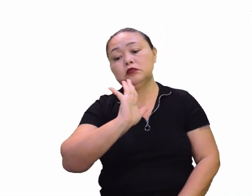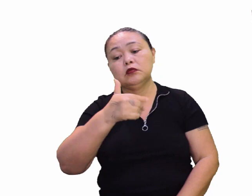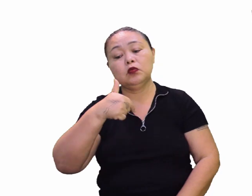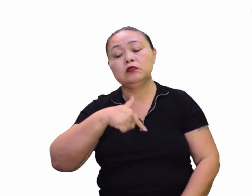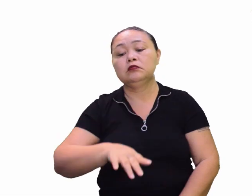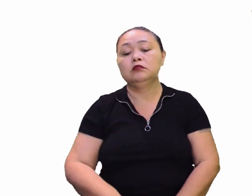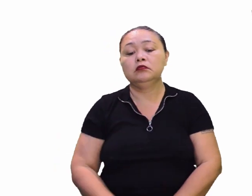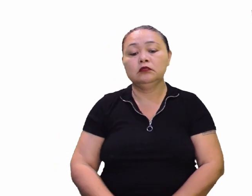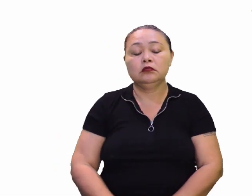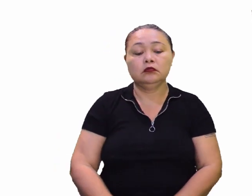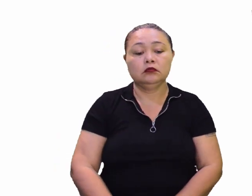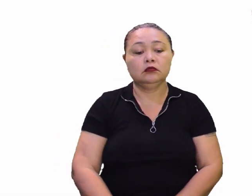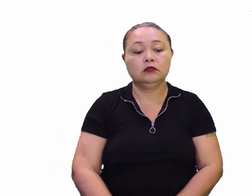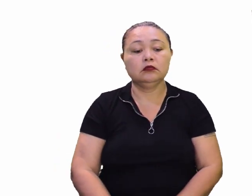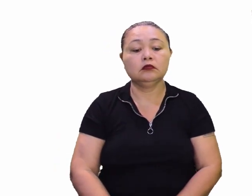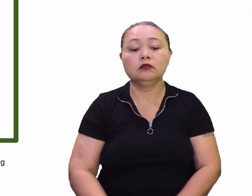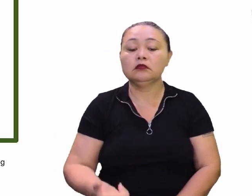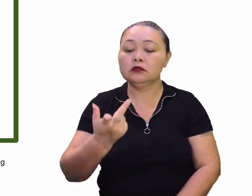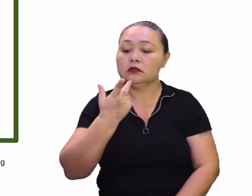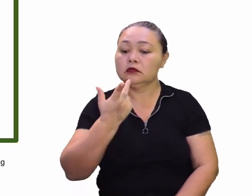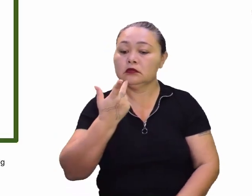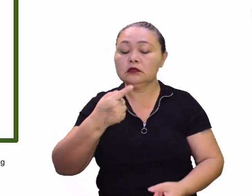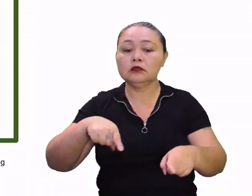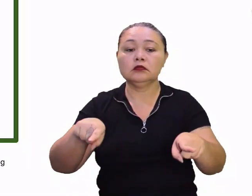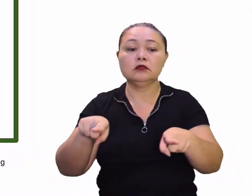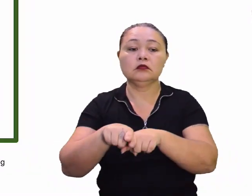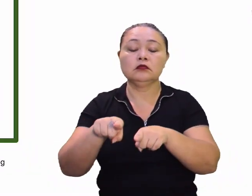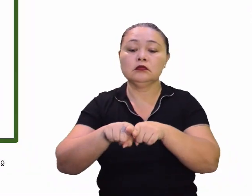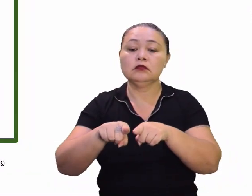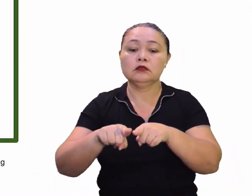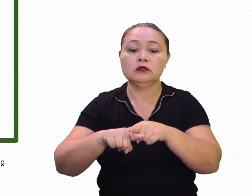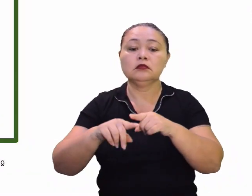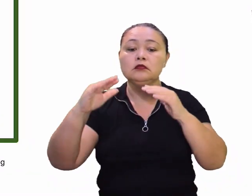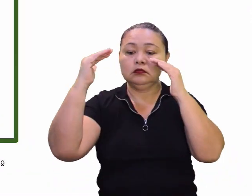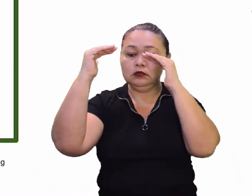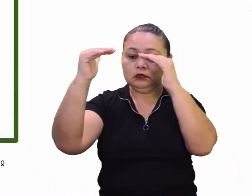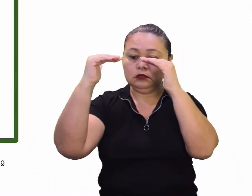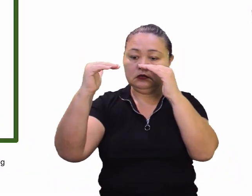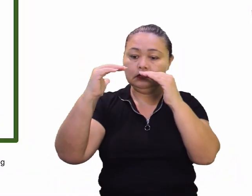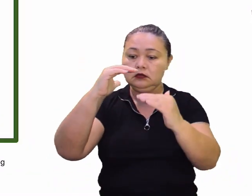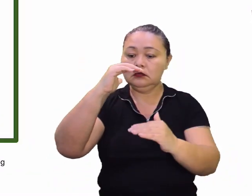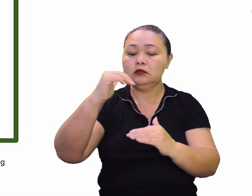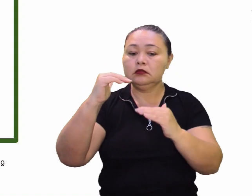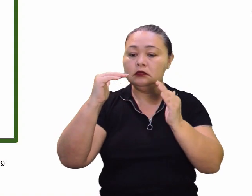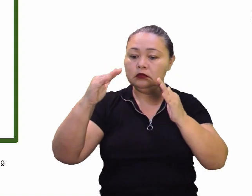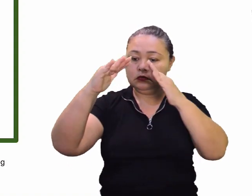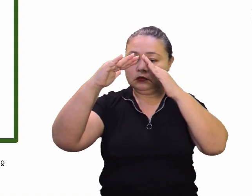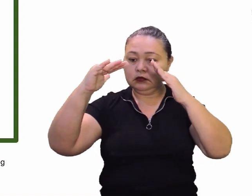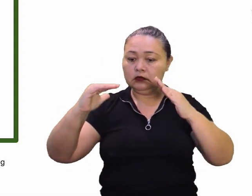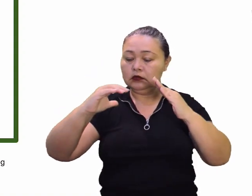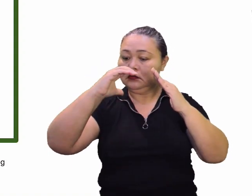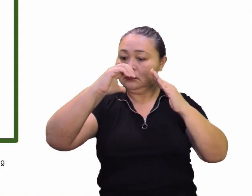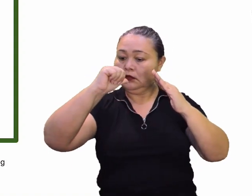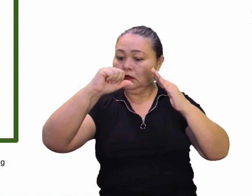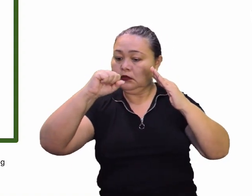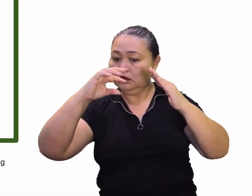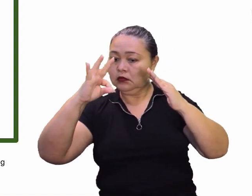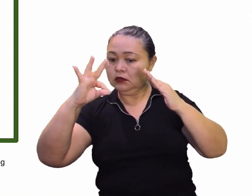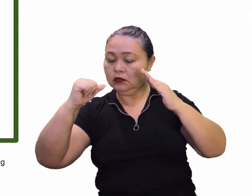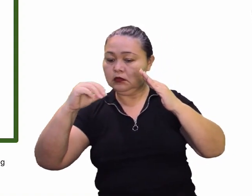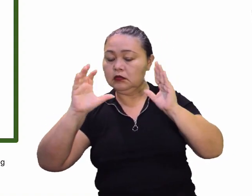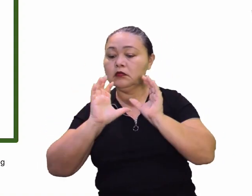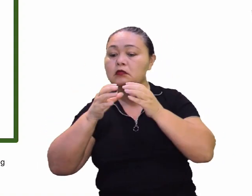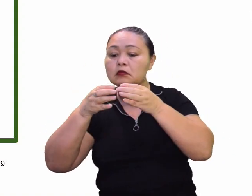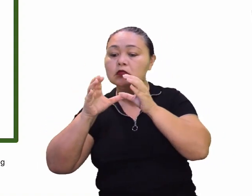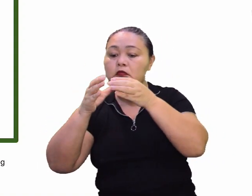mesmo. Falamos também na aula sobre a questão das castas. Olha só, as castas são o